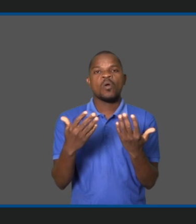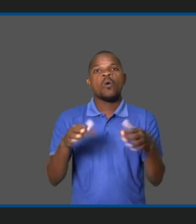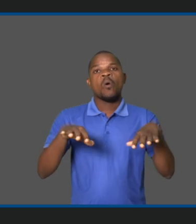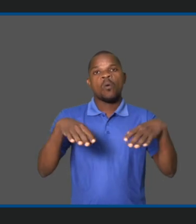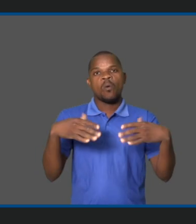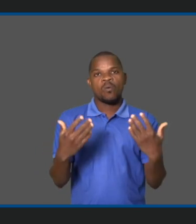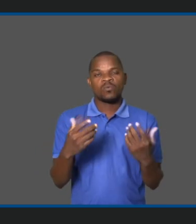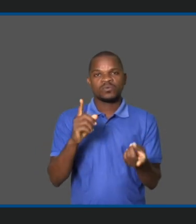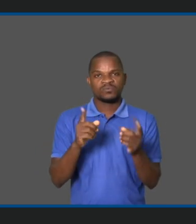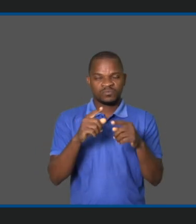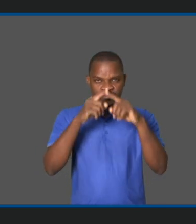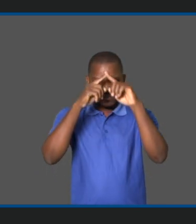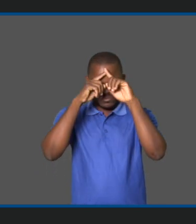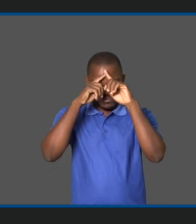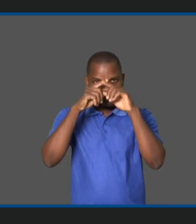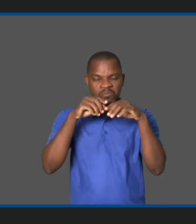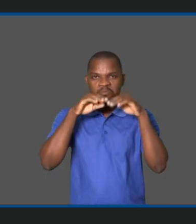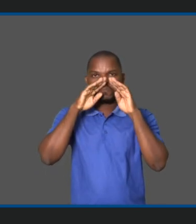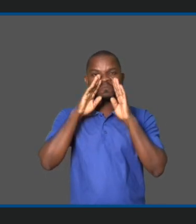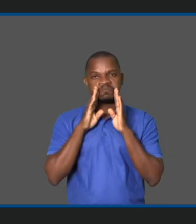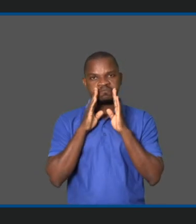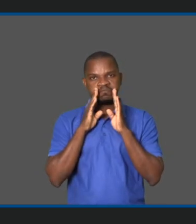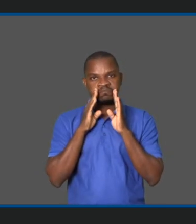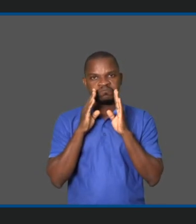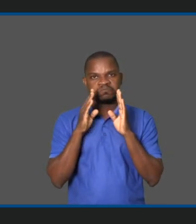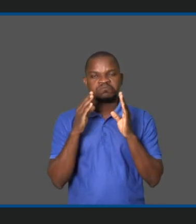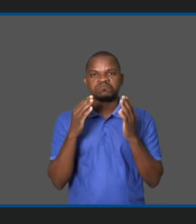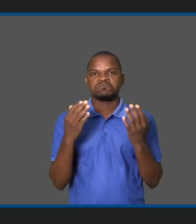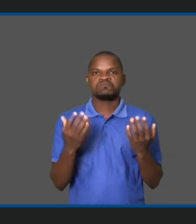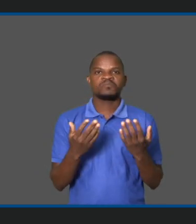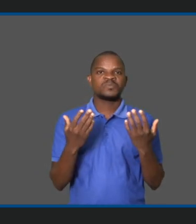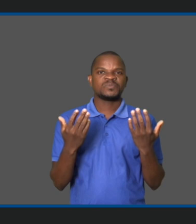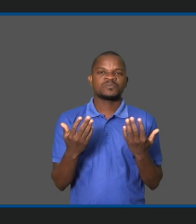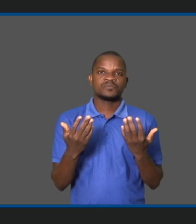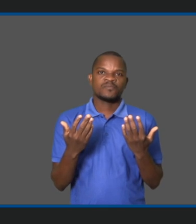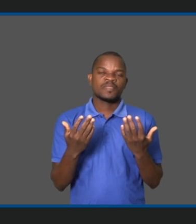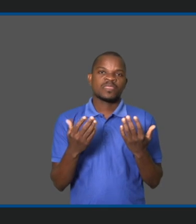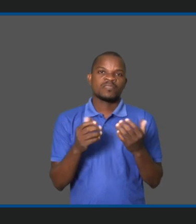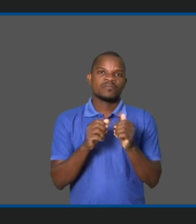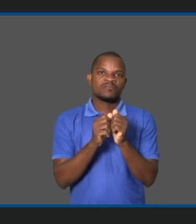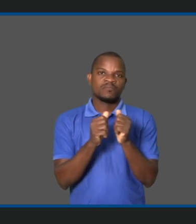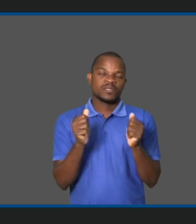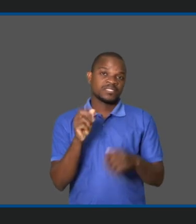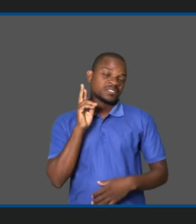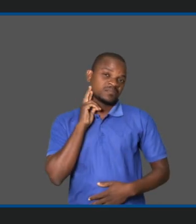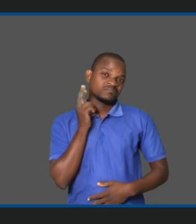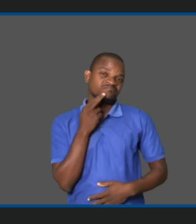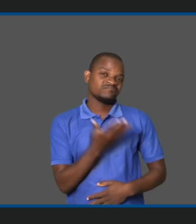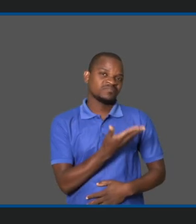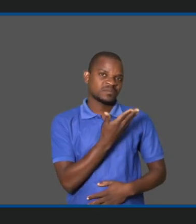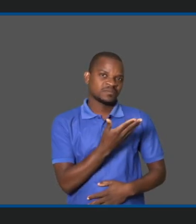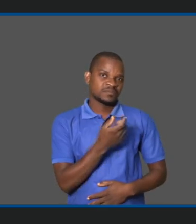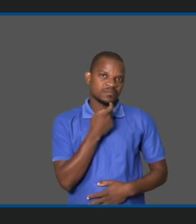tomar naqueles atos? Bem, ainda que seja um ser humano com todas as características